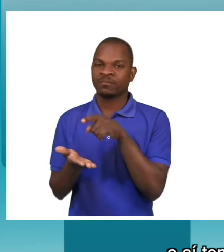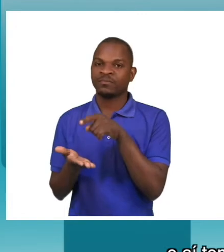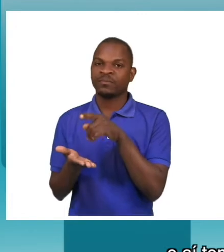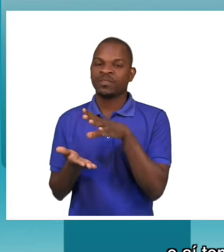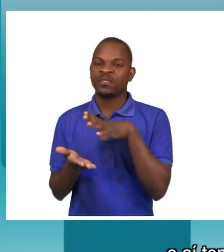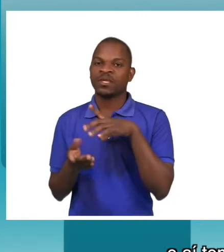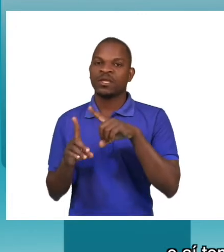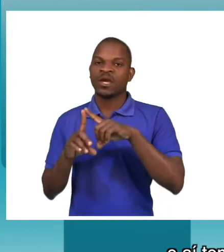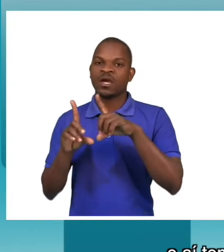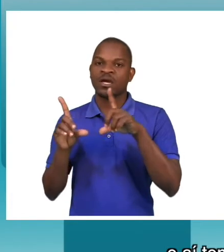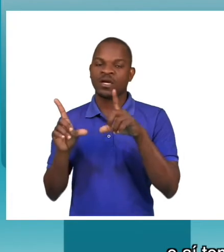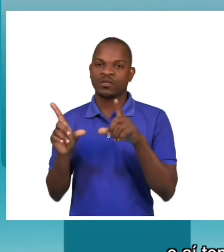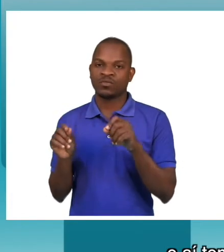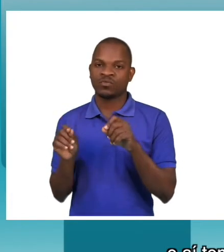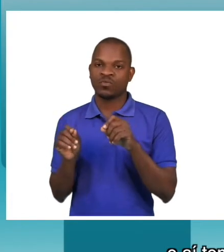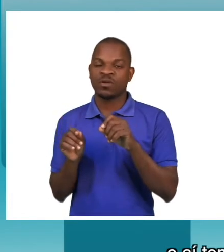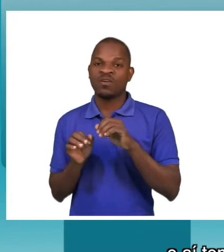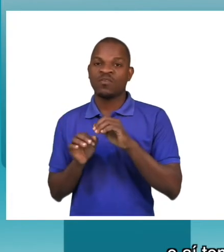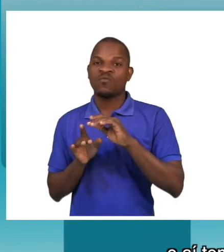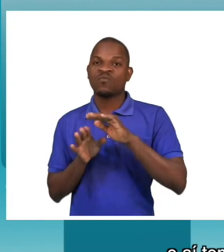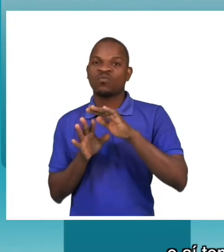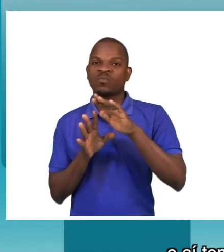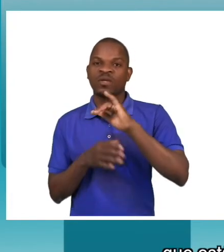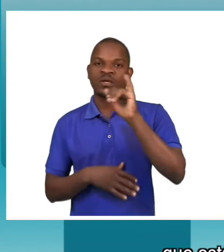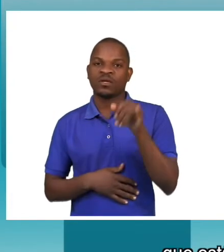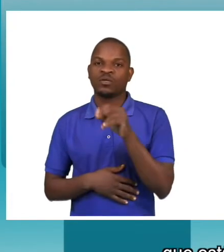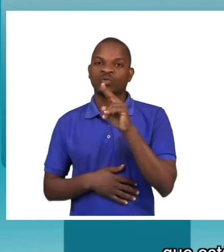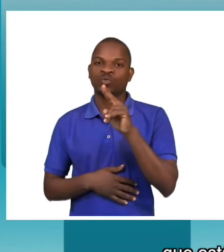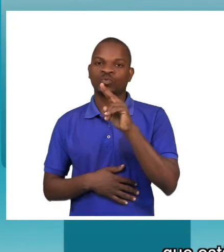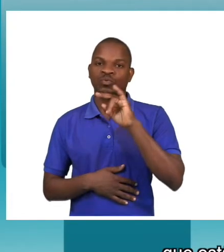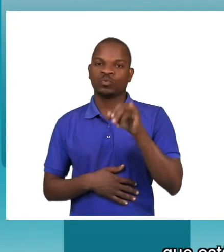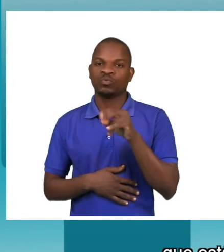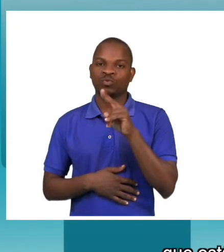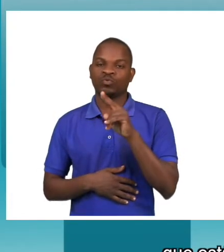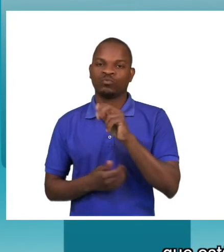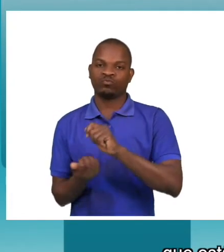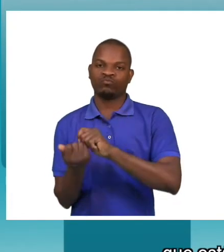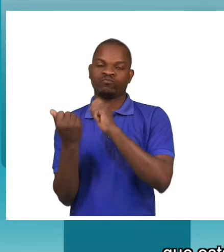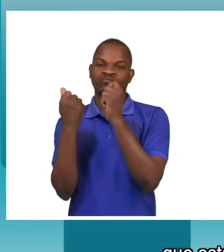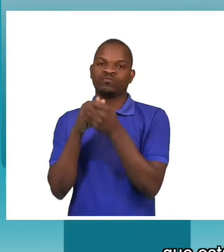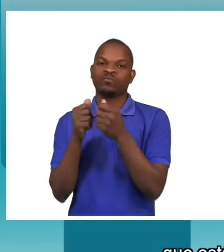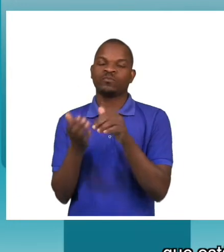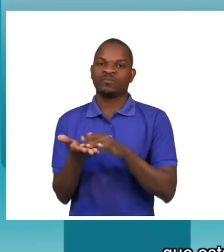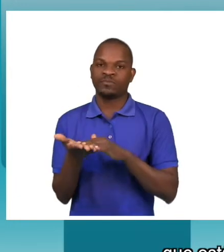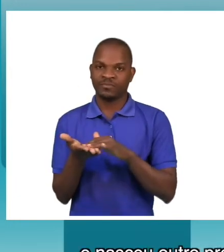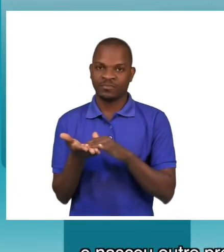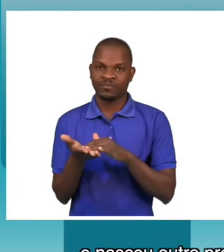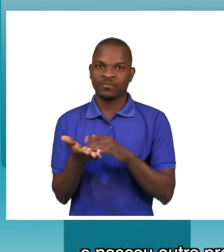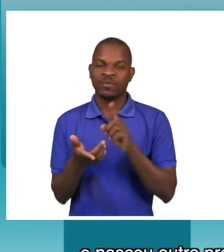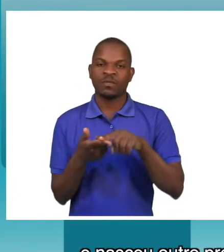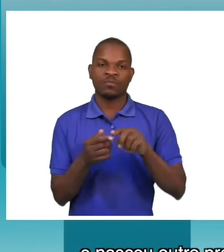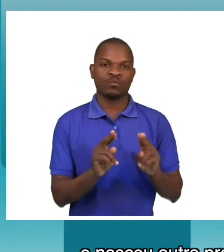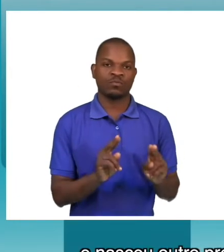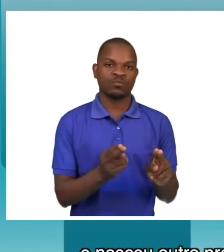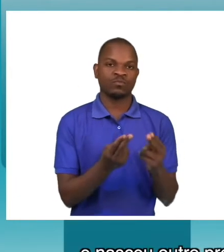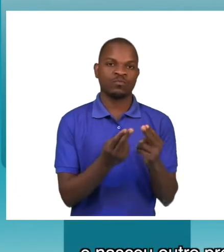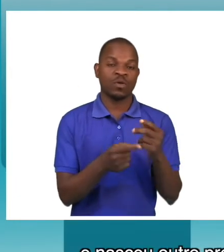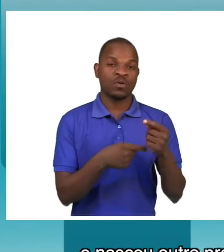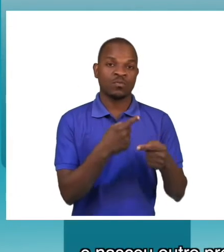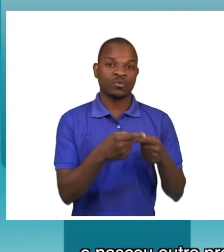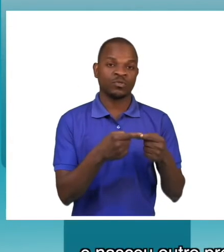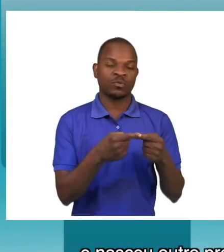temos o conto A Formiga Juju na Cidade das Papaias que está adaptado para Braille e nasceu outro projeto